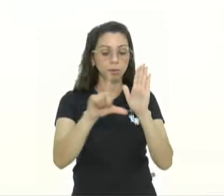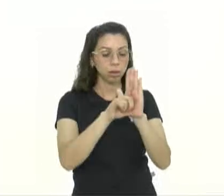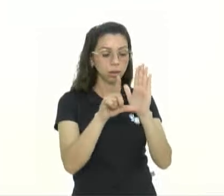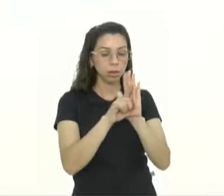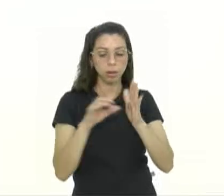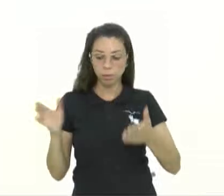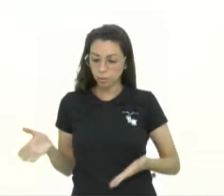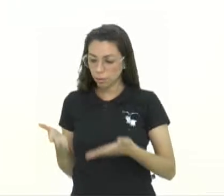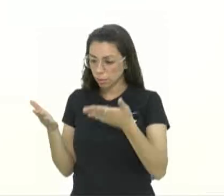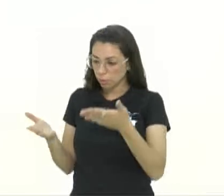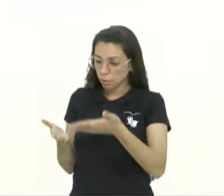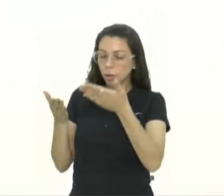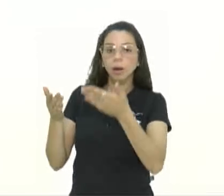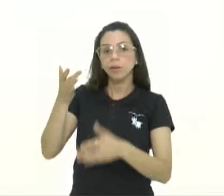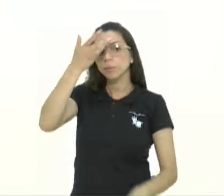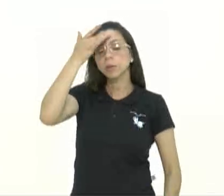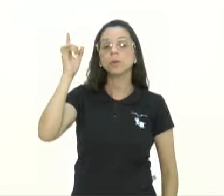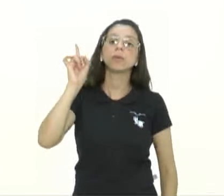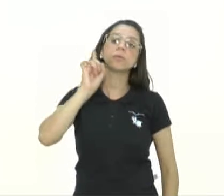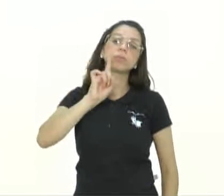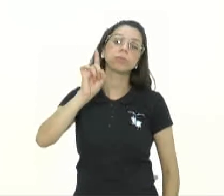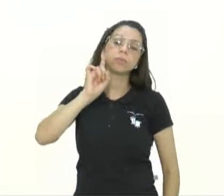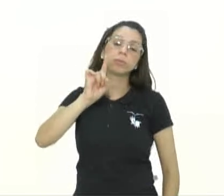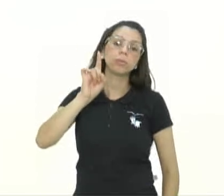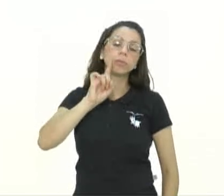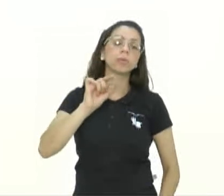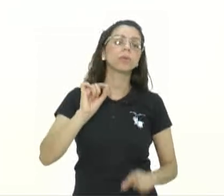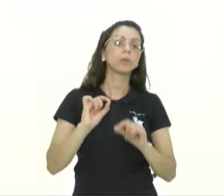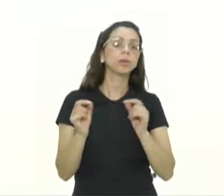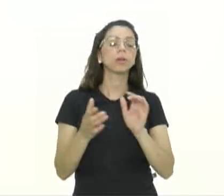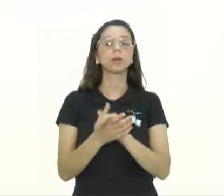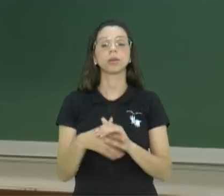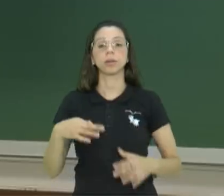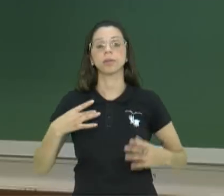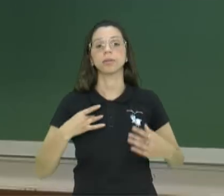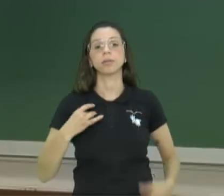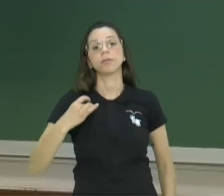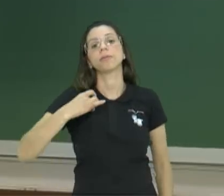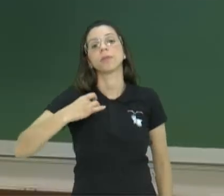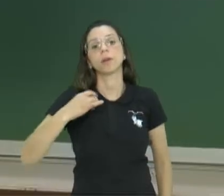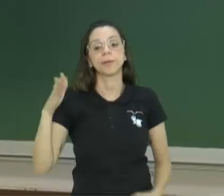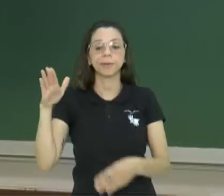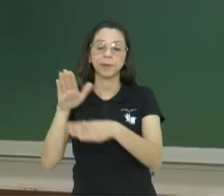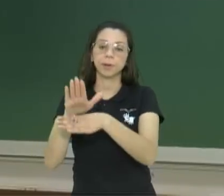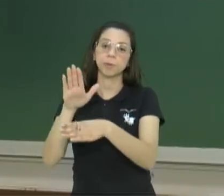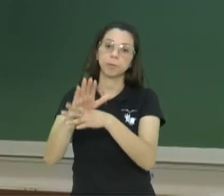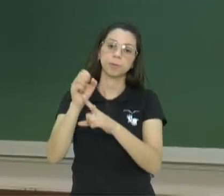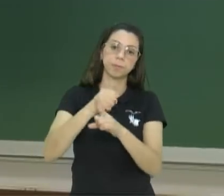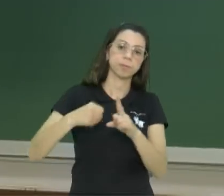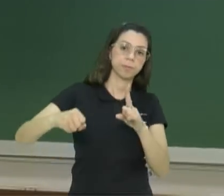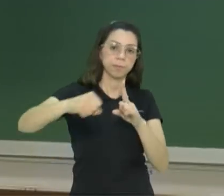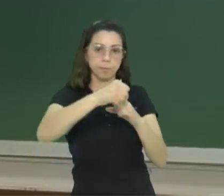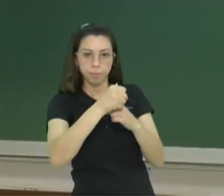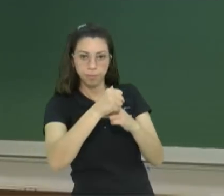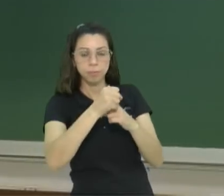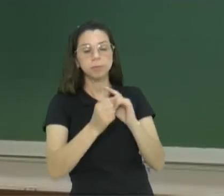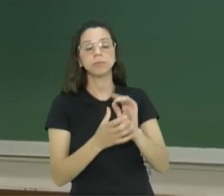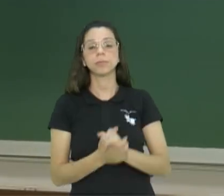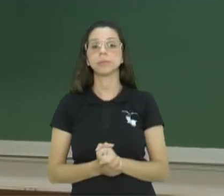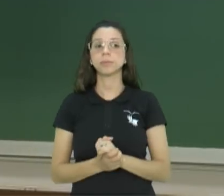uma parte desse dia em ações voluntárias de ajudas sociais,